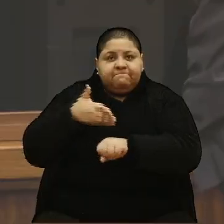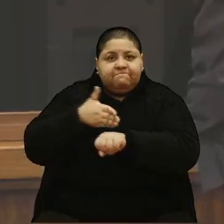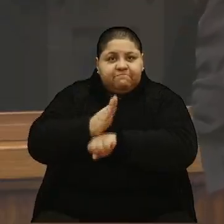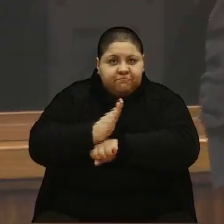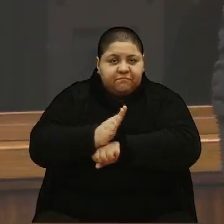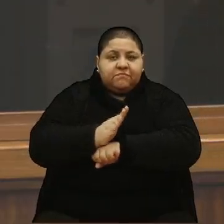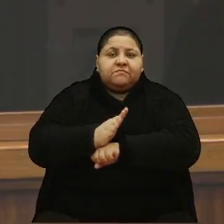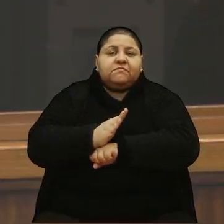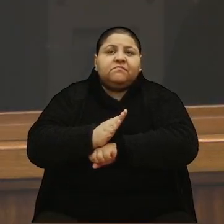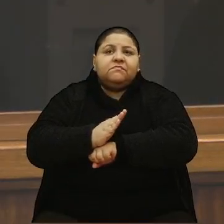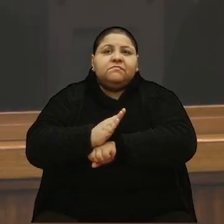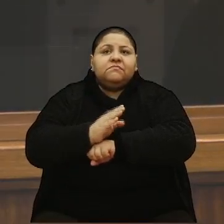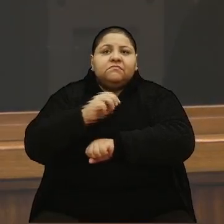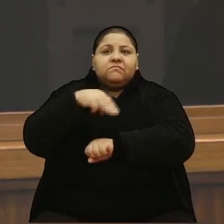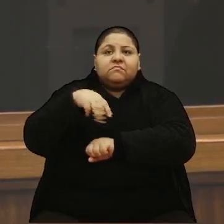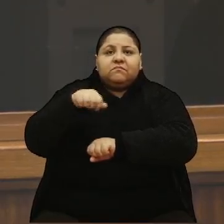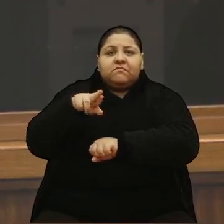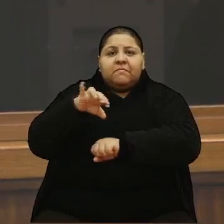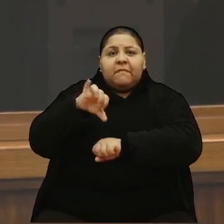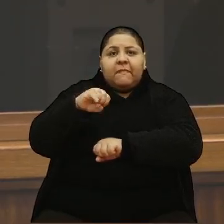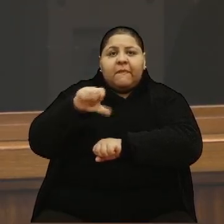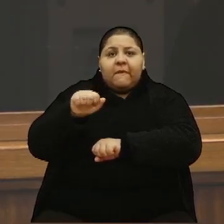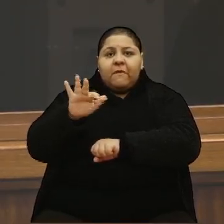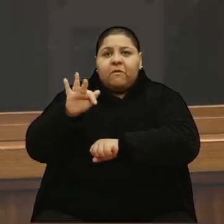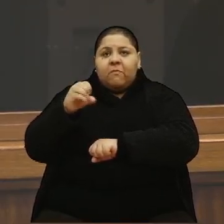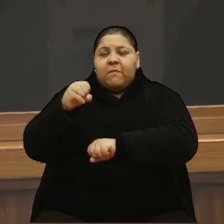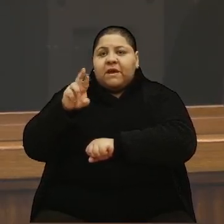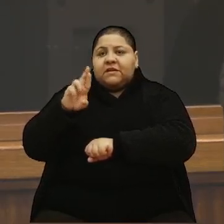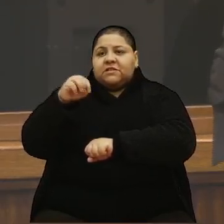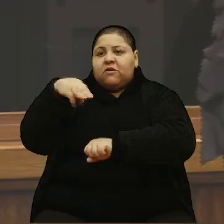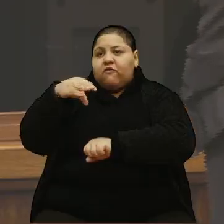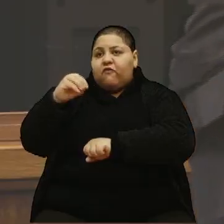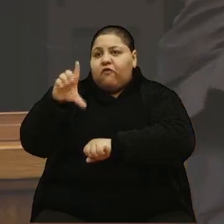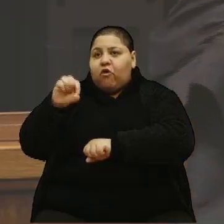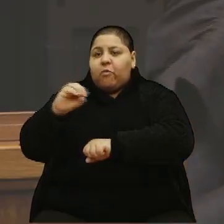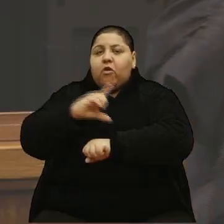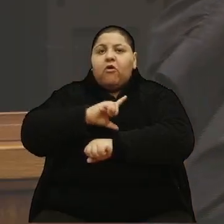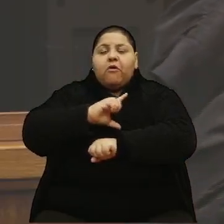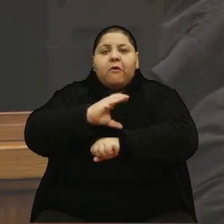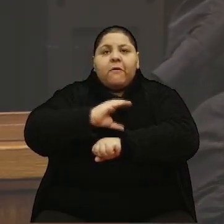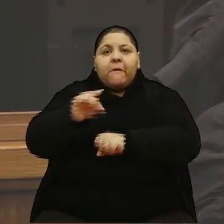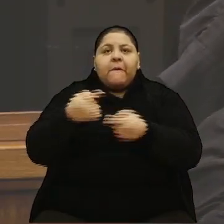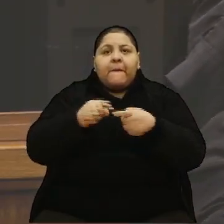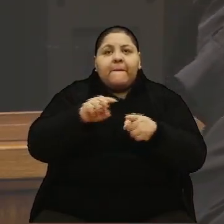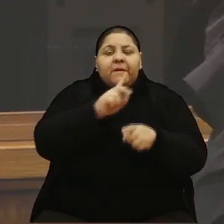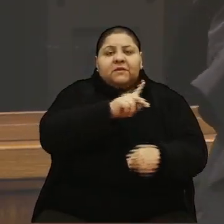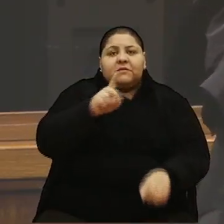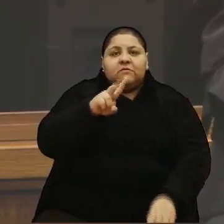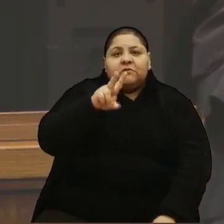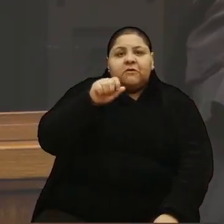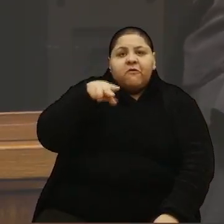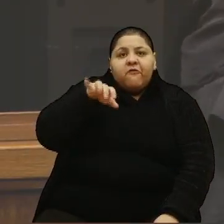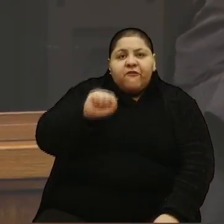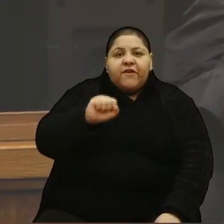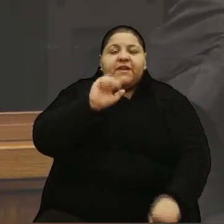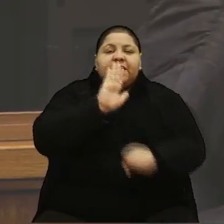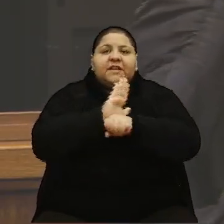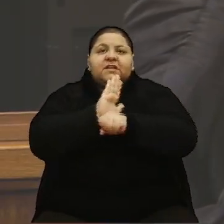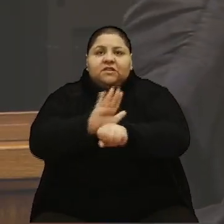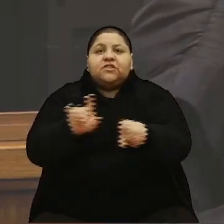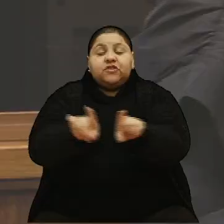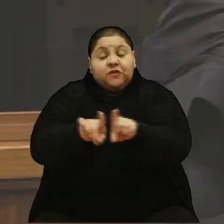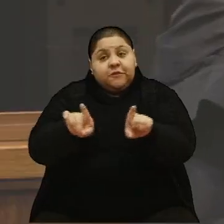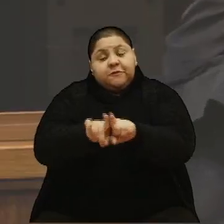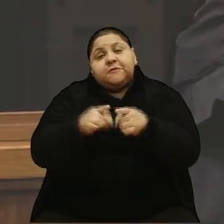participação da Marisa Fórmulo na coordenação, mas que a professora Vânia Herédia está ajudando muito também